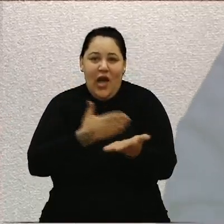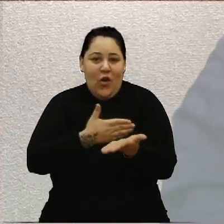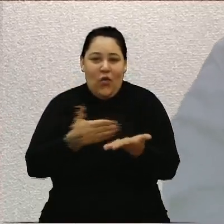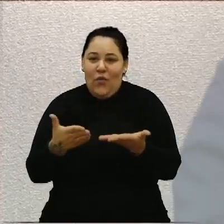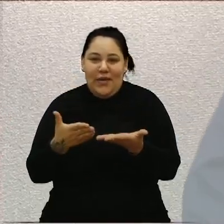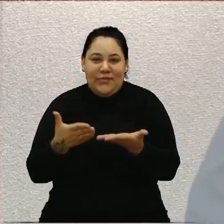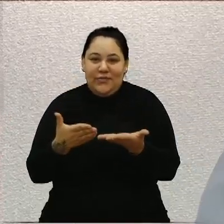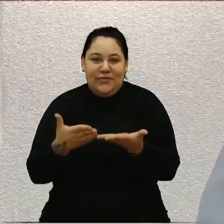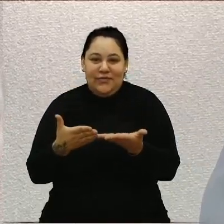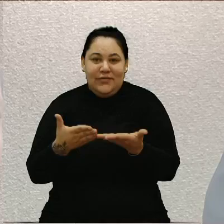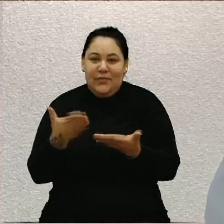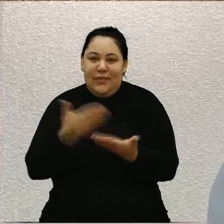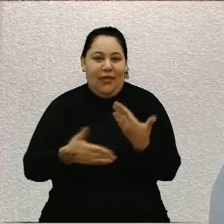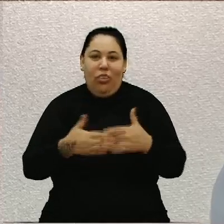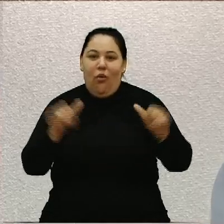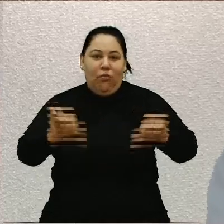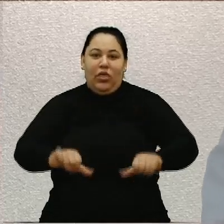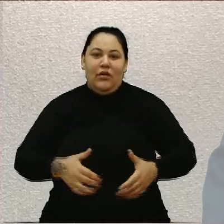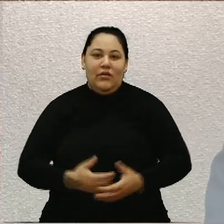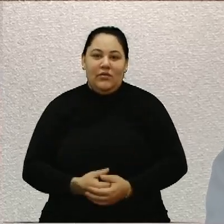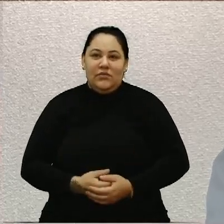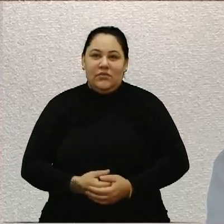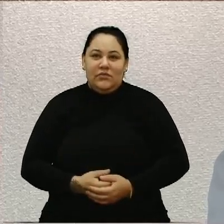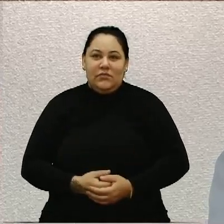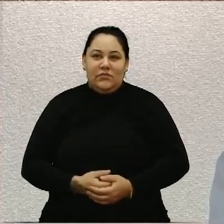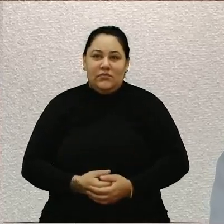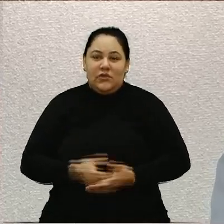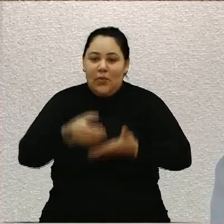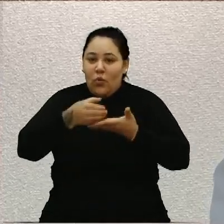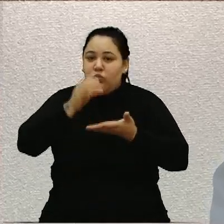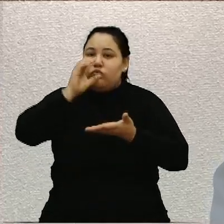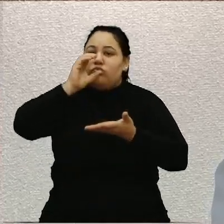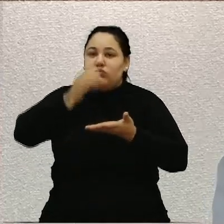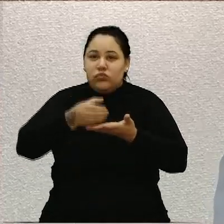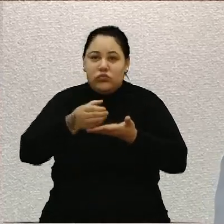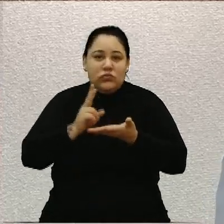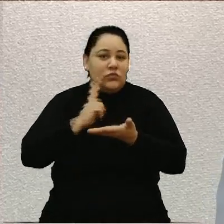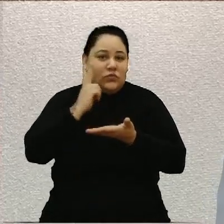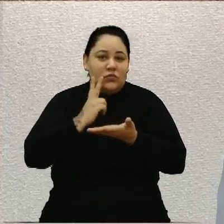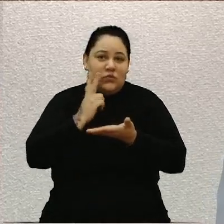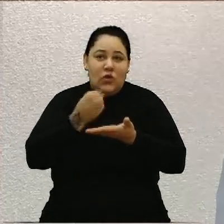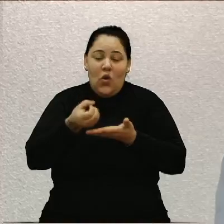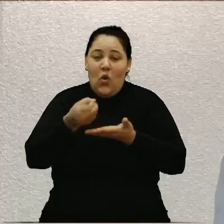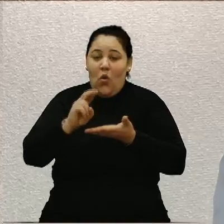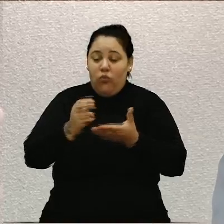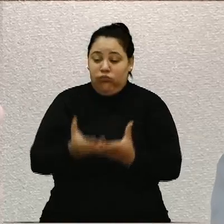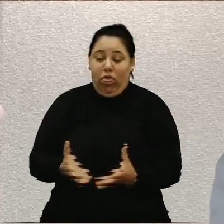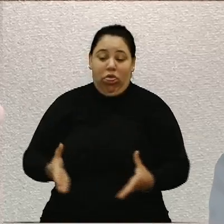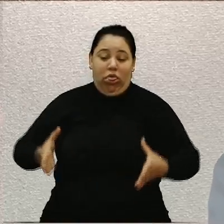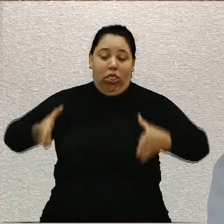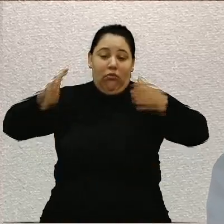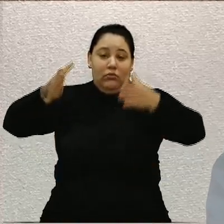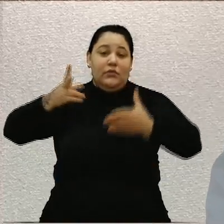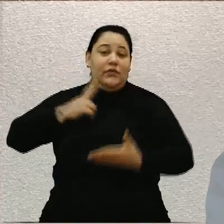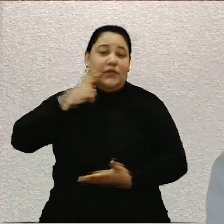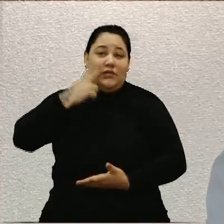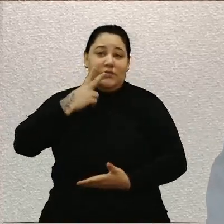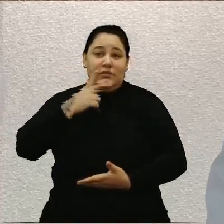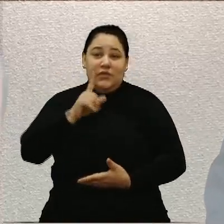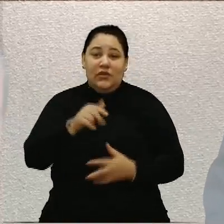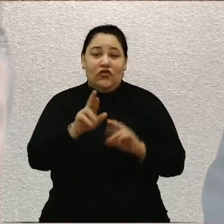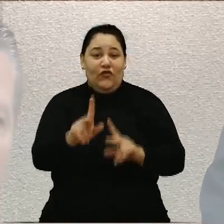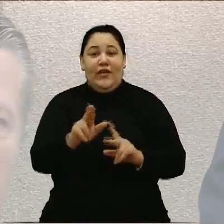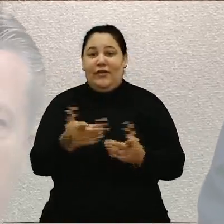desgraça. Então, você tomar um cálice de vinho por semana ou tomar um garrafão de vinho é diferente. Nos